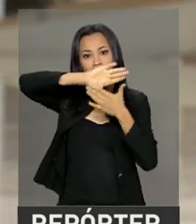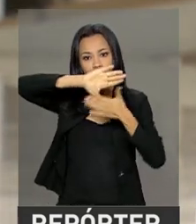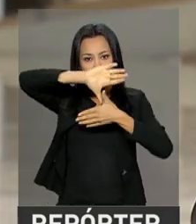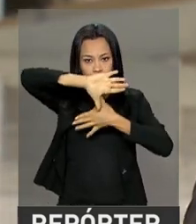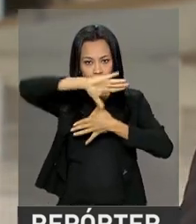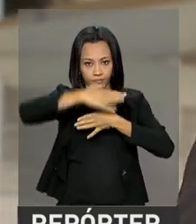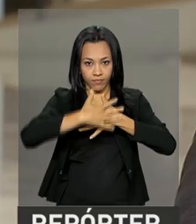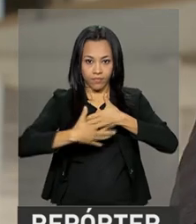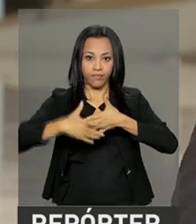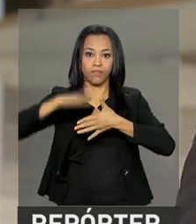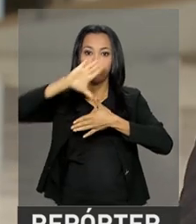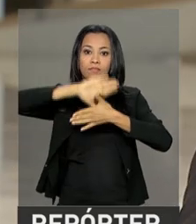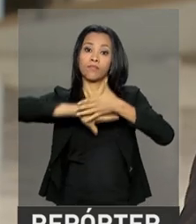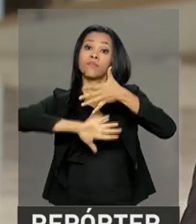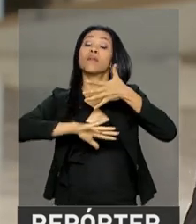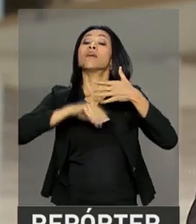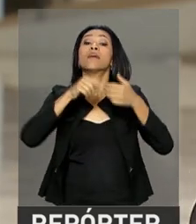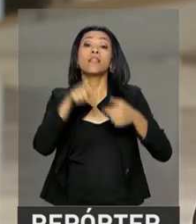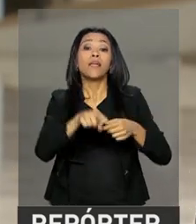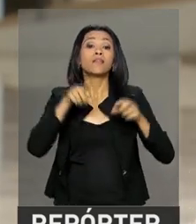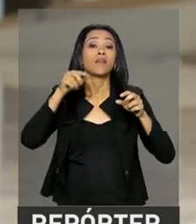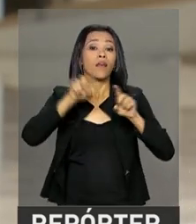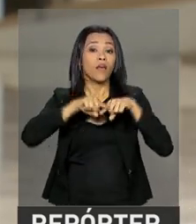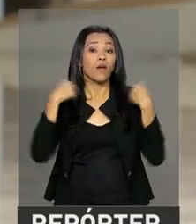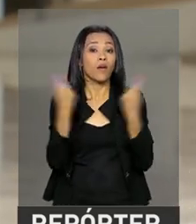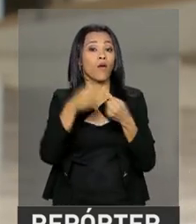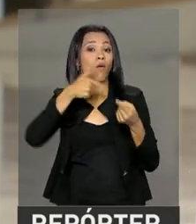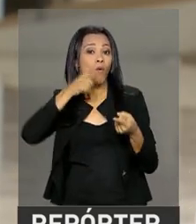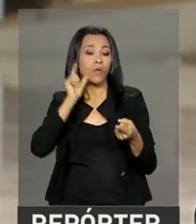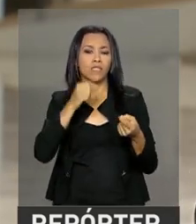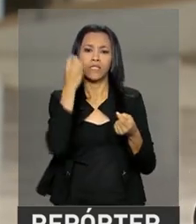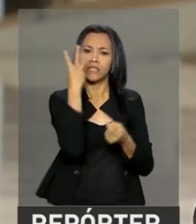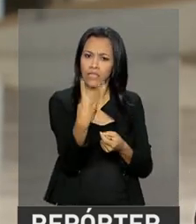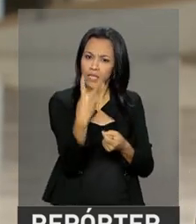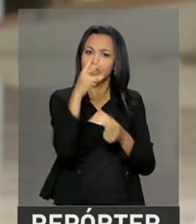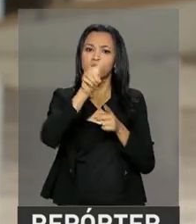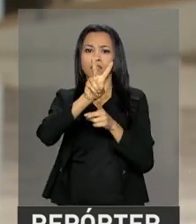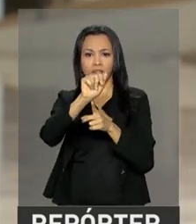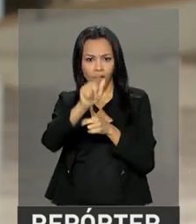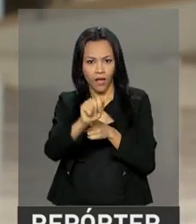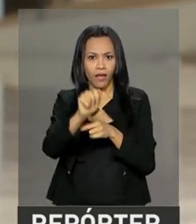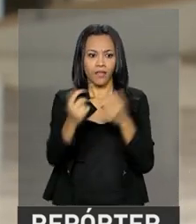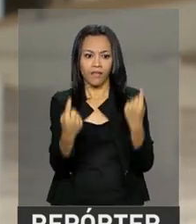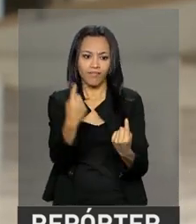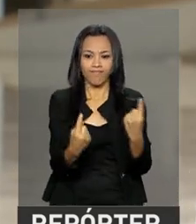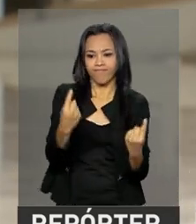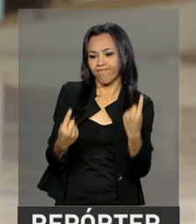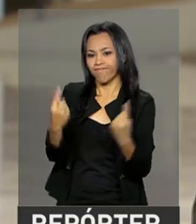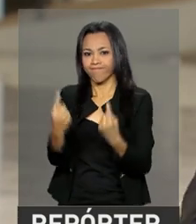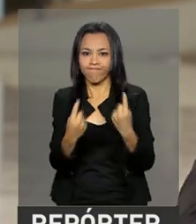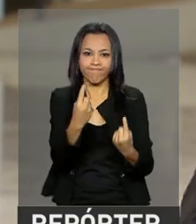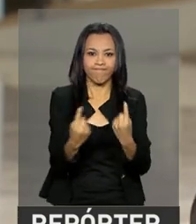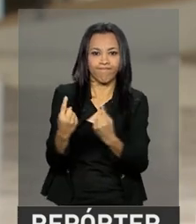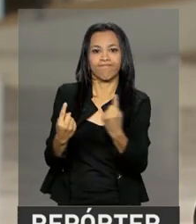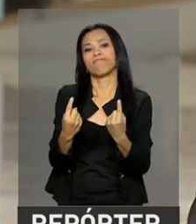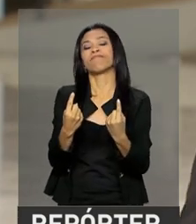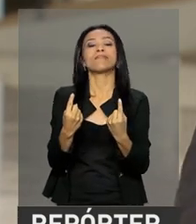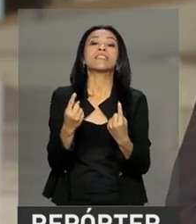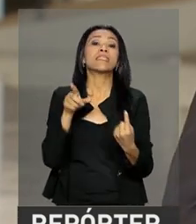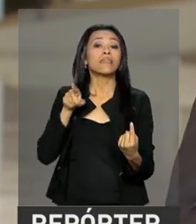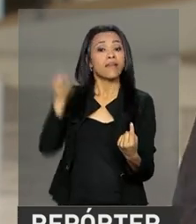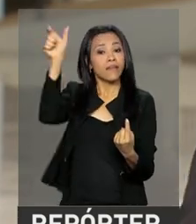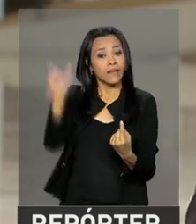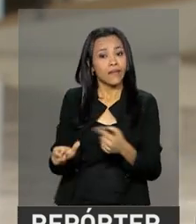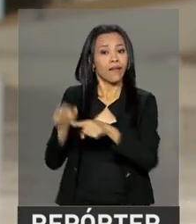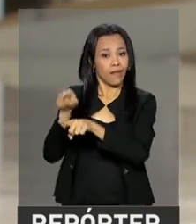integrantes e nessas eleições realizadas ontem três vagas estavam em disputa a a jurista